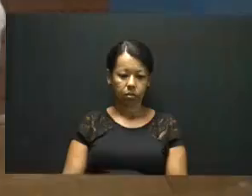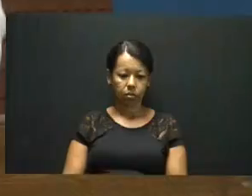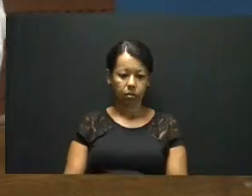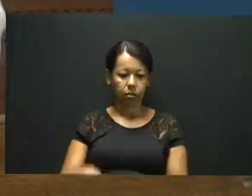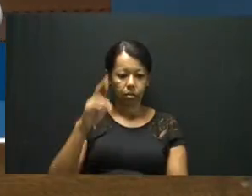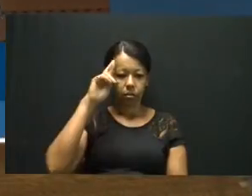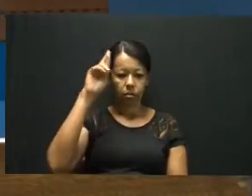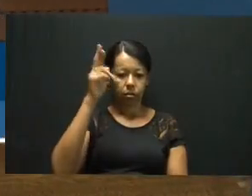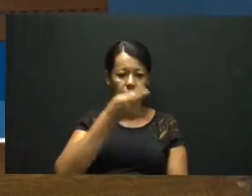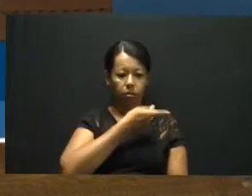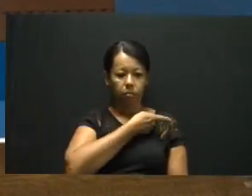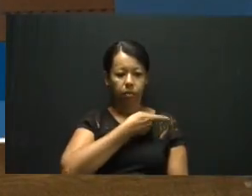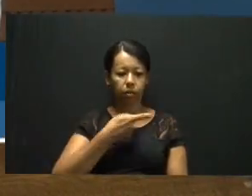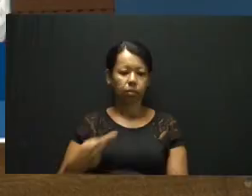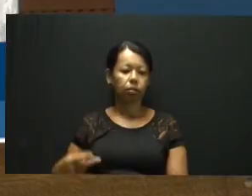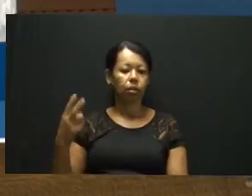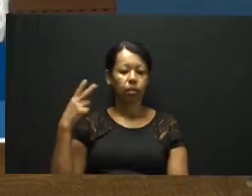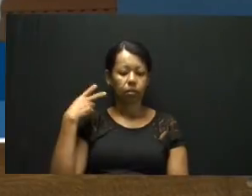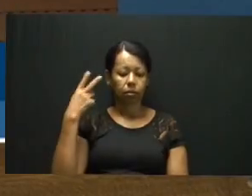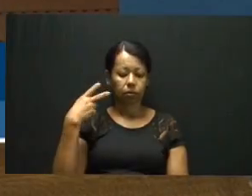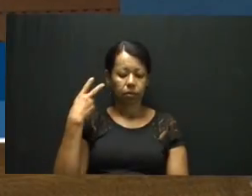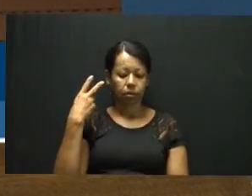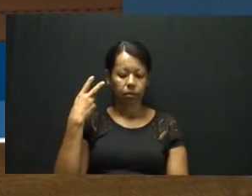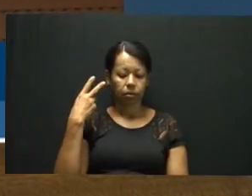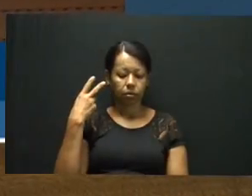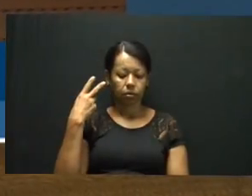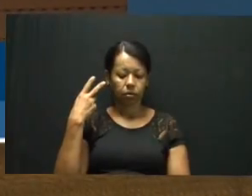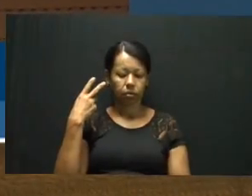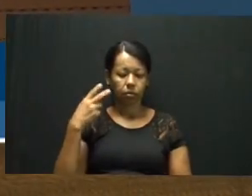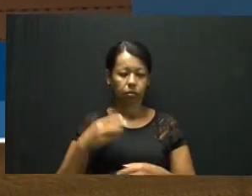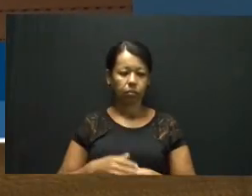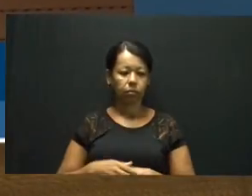Senhor presidente, nobres pares, em